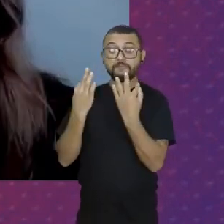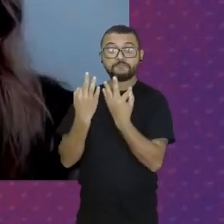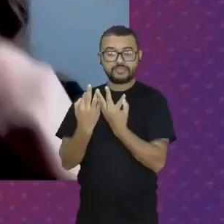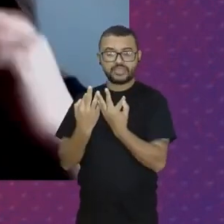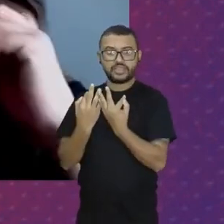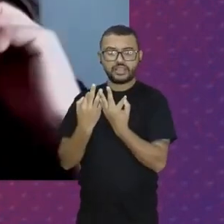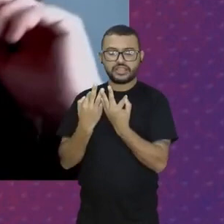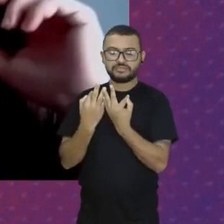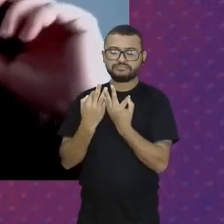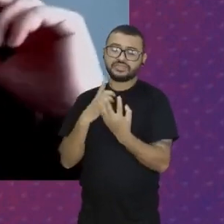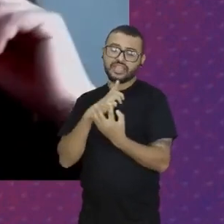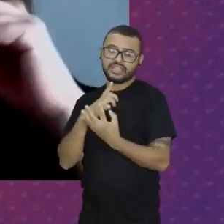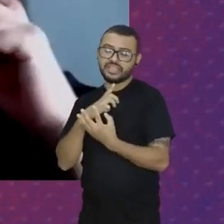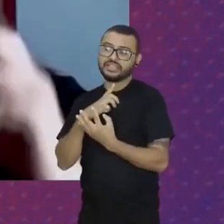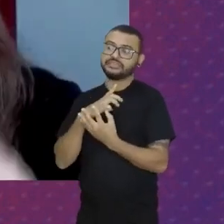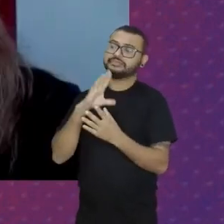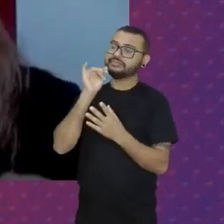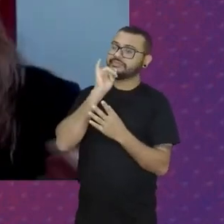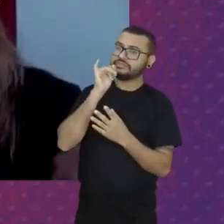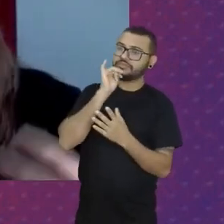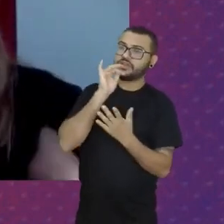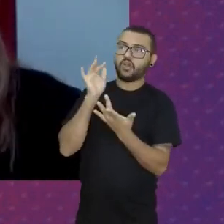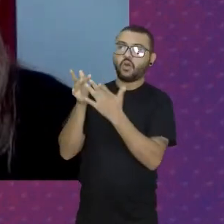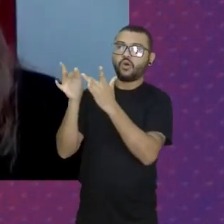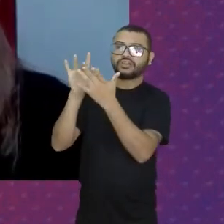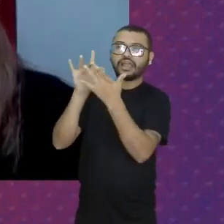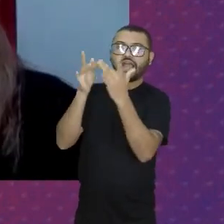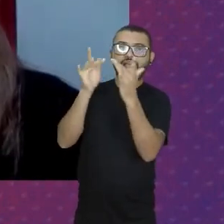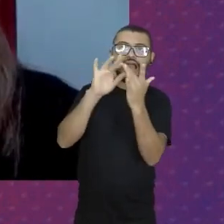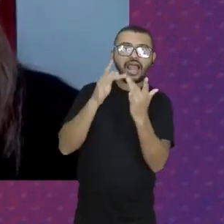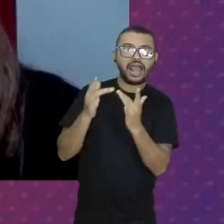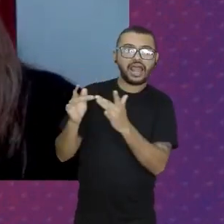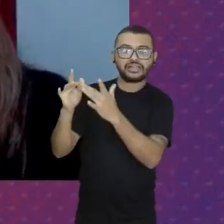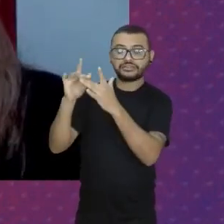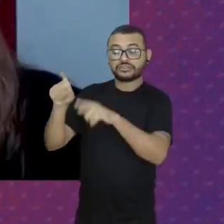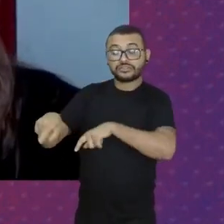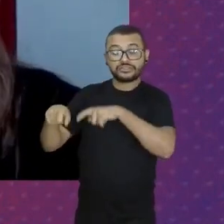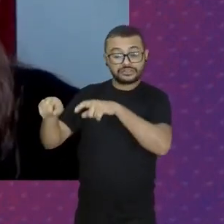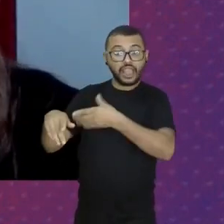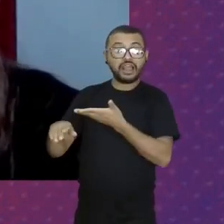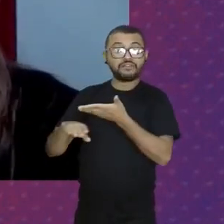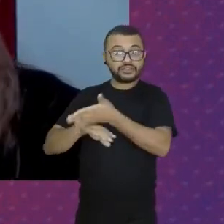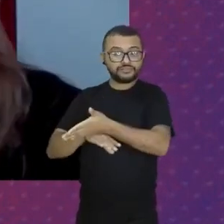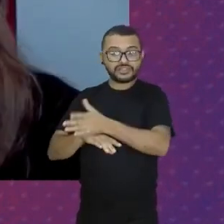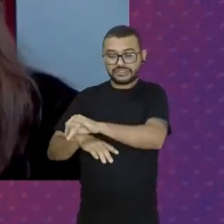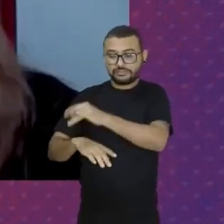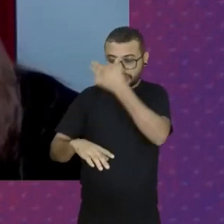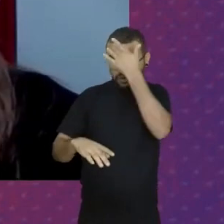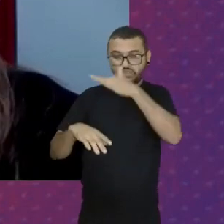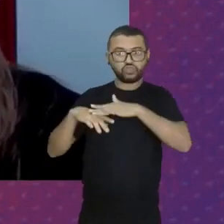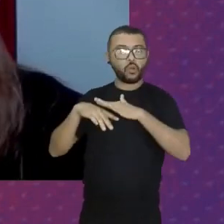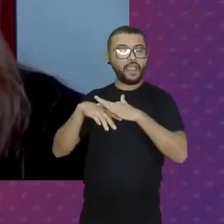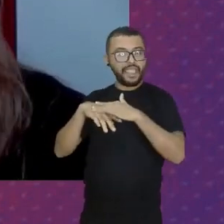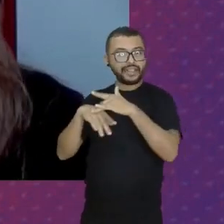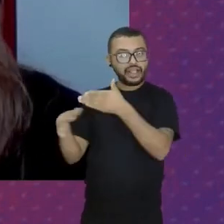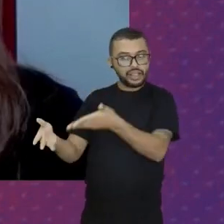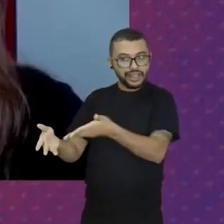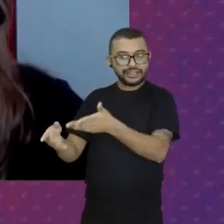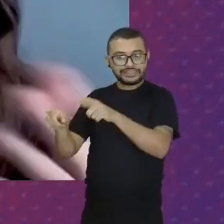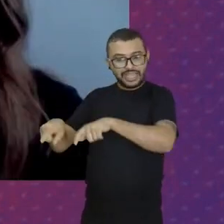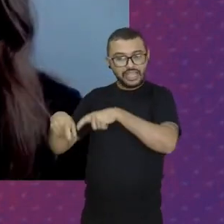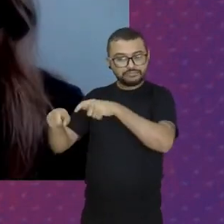família estendida, né, tem contatos, tem gente ainda no campo, se alguém fica doente, se alguém precisa de cuidados